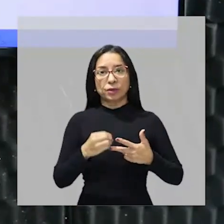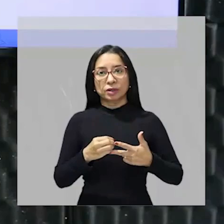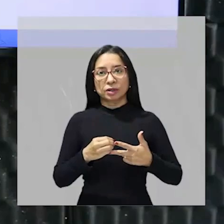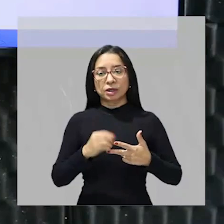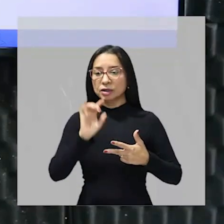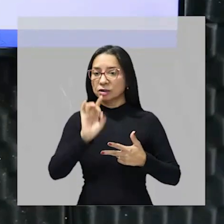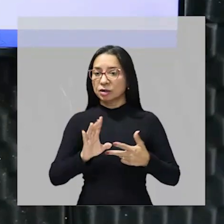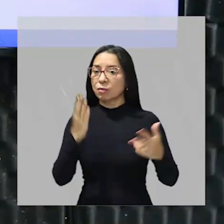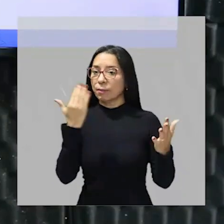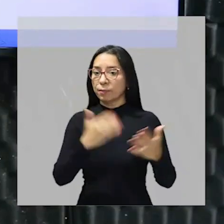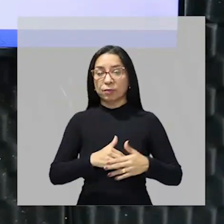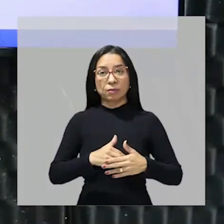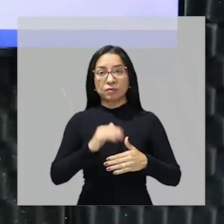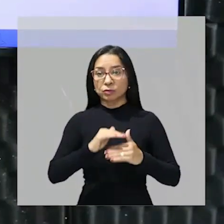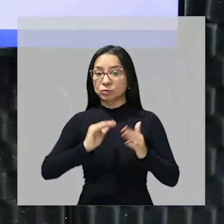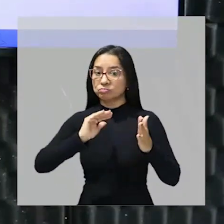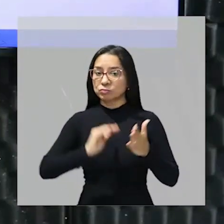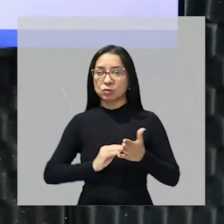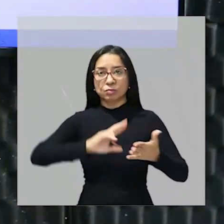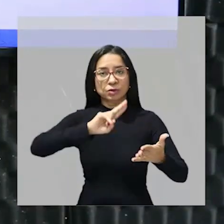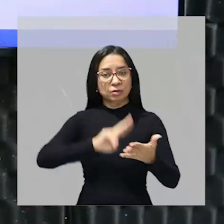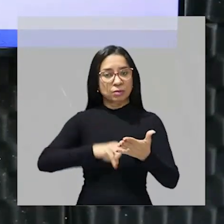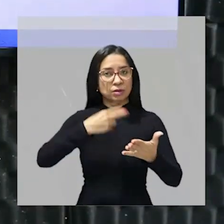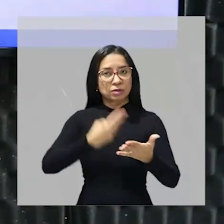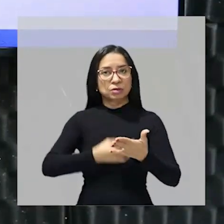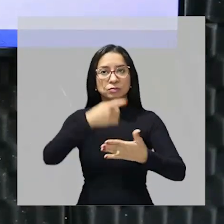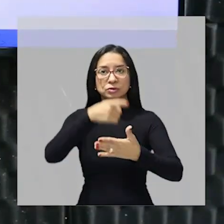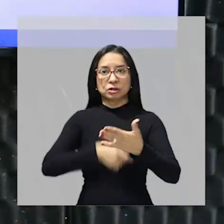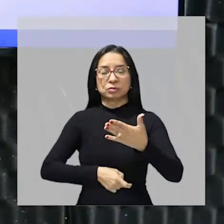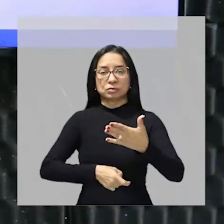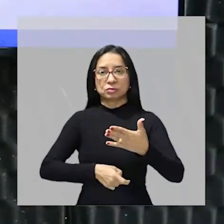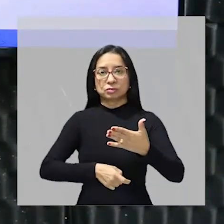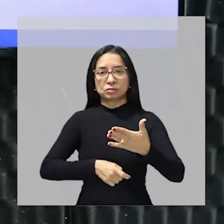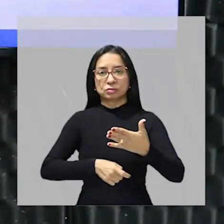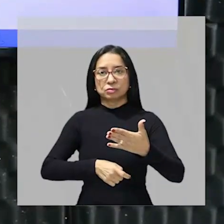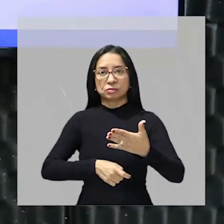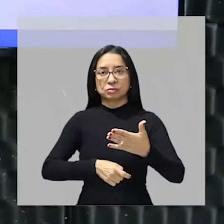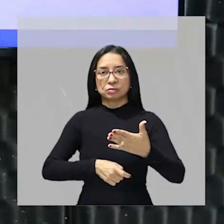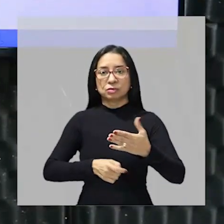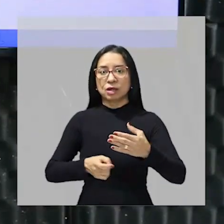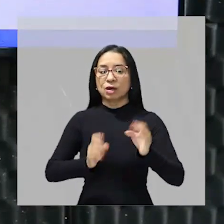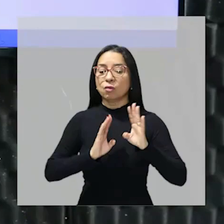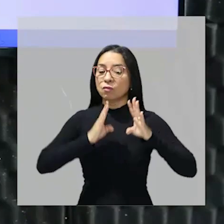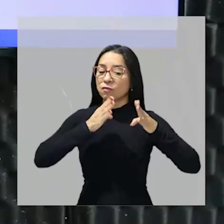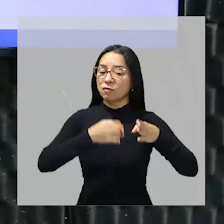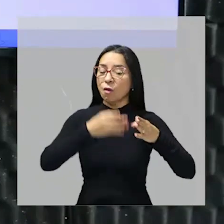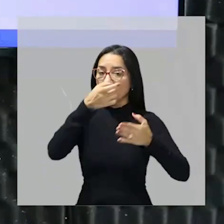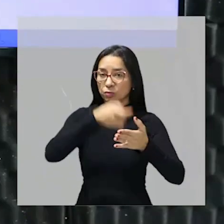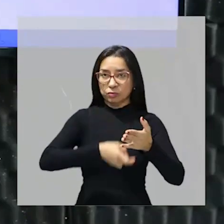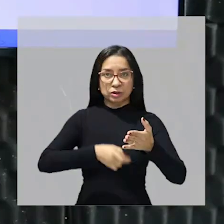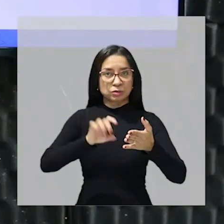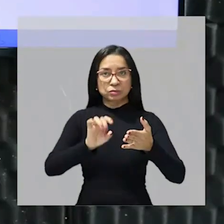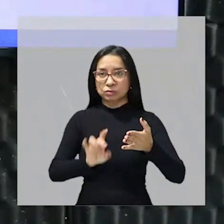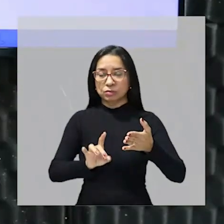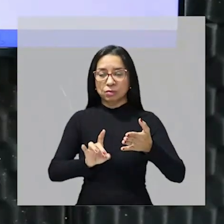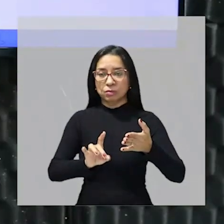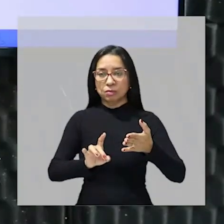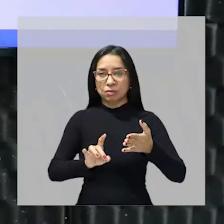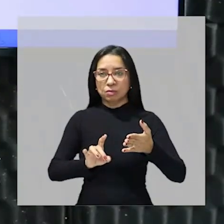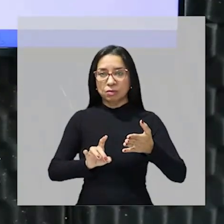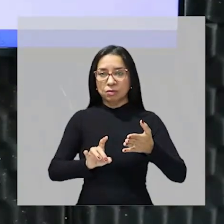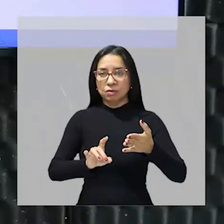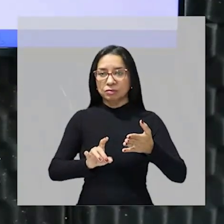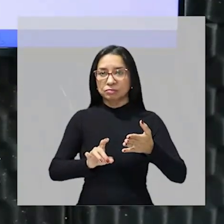prova totalmente de interpretação textual e, na maioria, voltada apenas para o texto. Ela quase não puxa